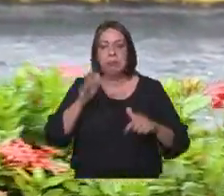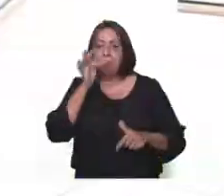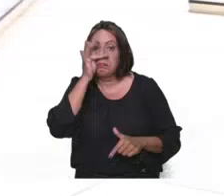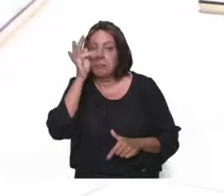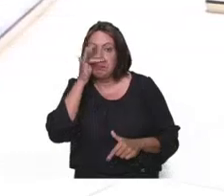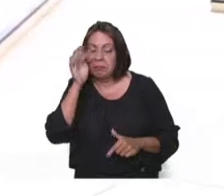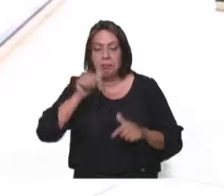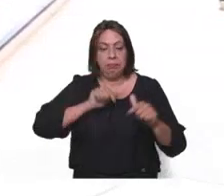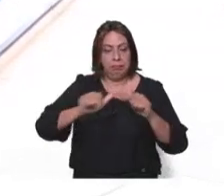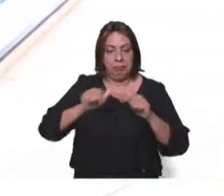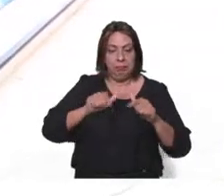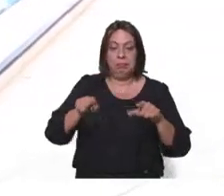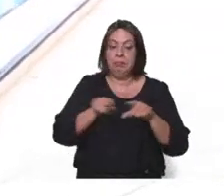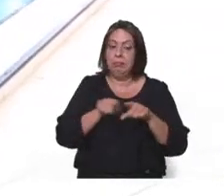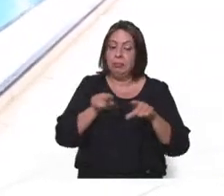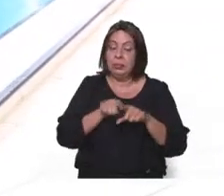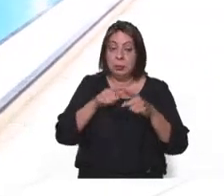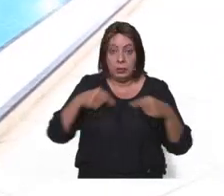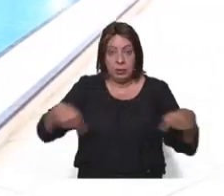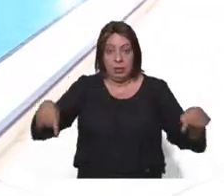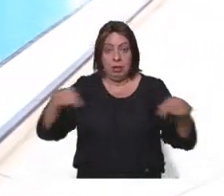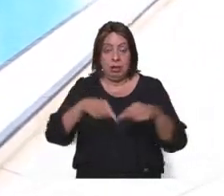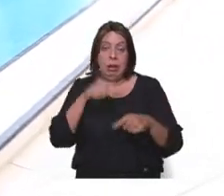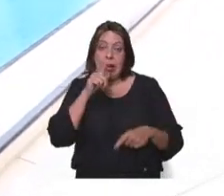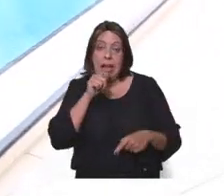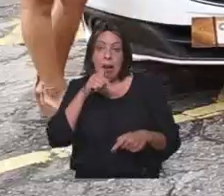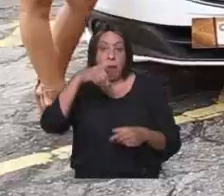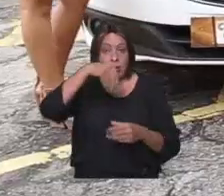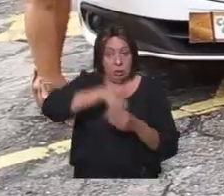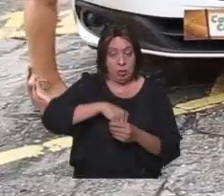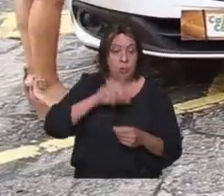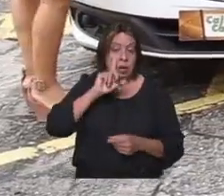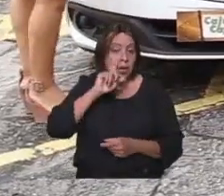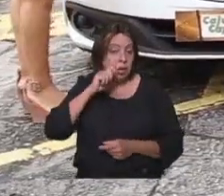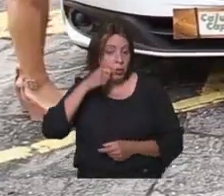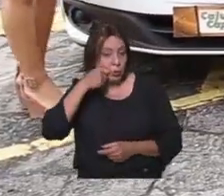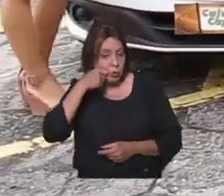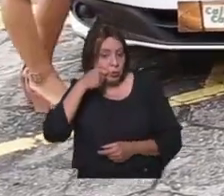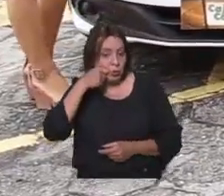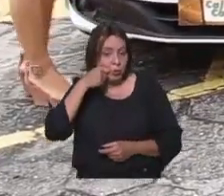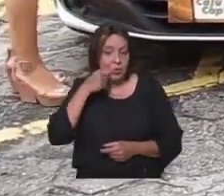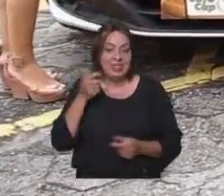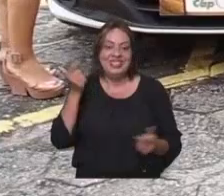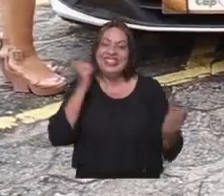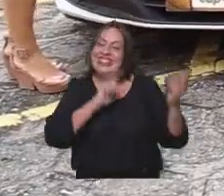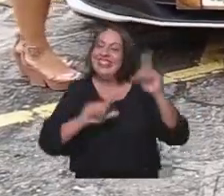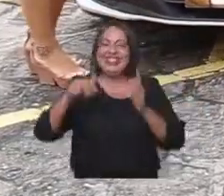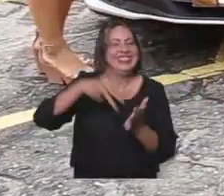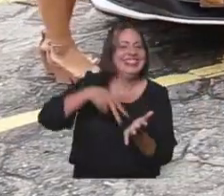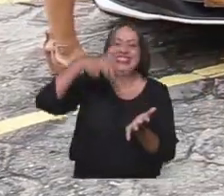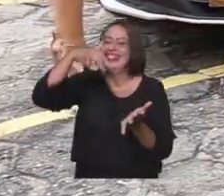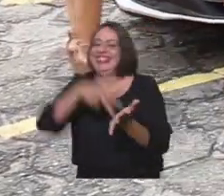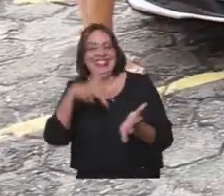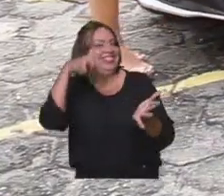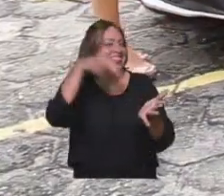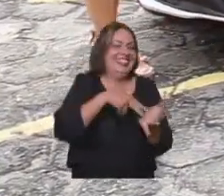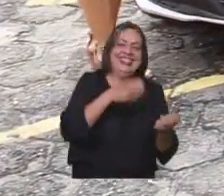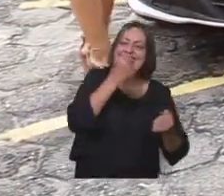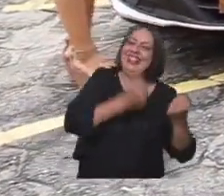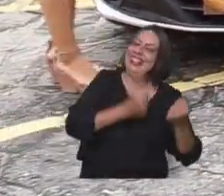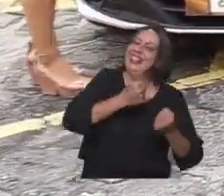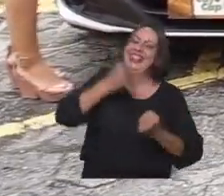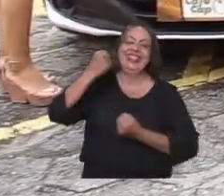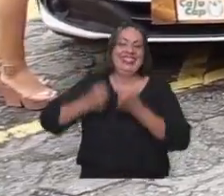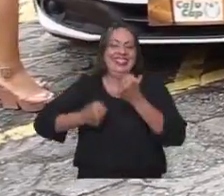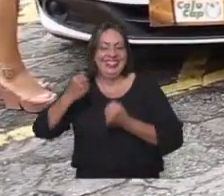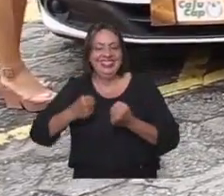jardineiro e piscineiro de um condomínio em Aracaju. Márcio só foi alegria ao lado dos seus cargos,